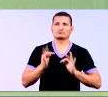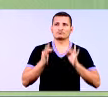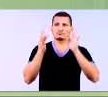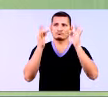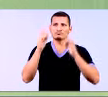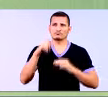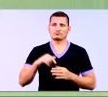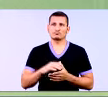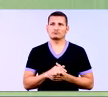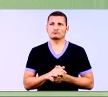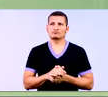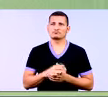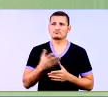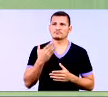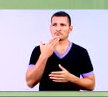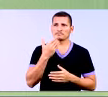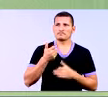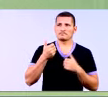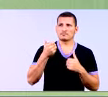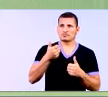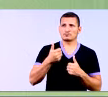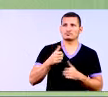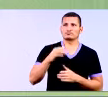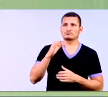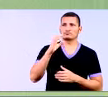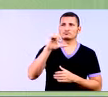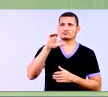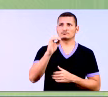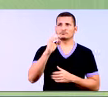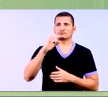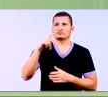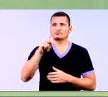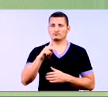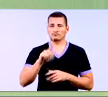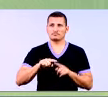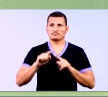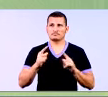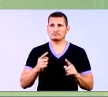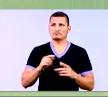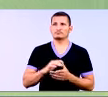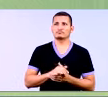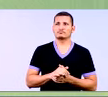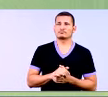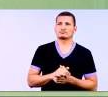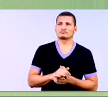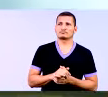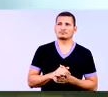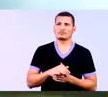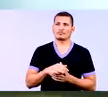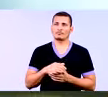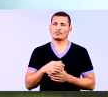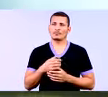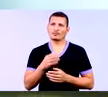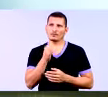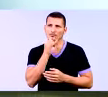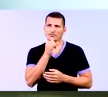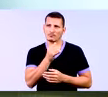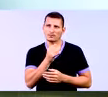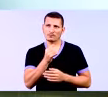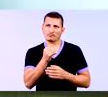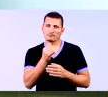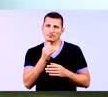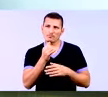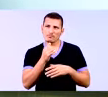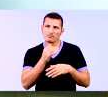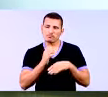de conseguir fazer clocks maiores. Pois tem um porém. À medida que eu aumento